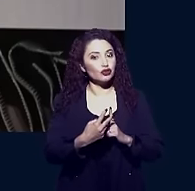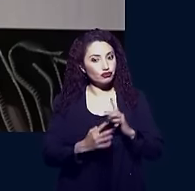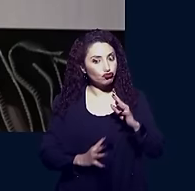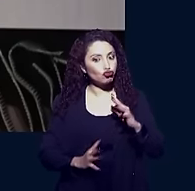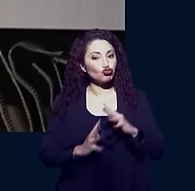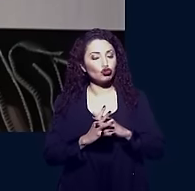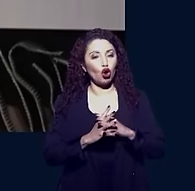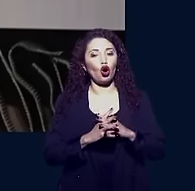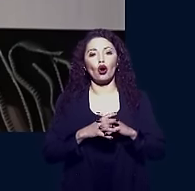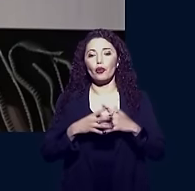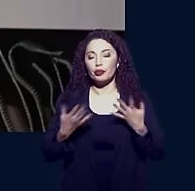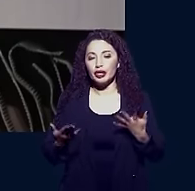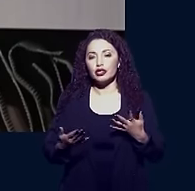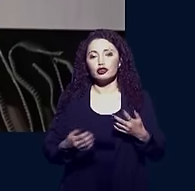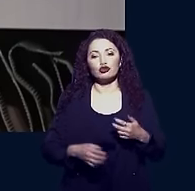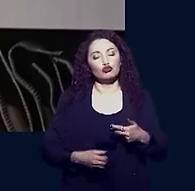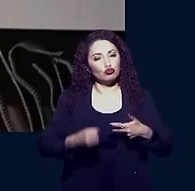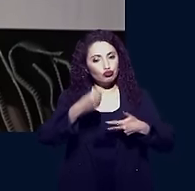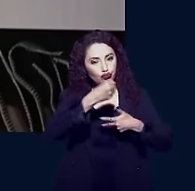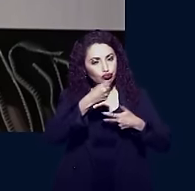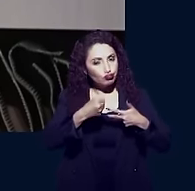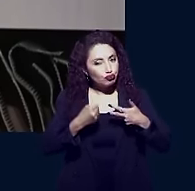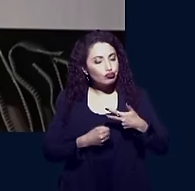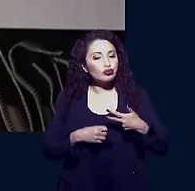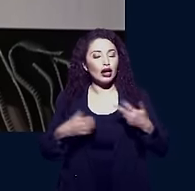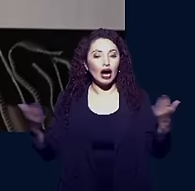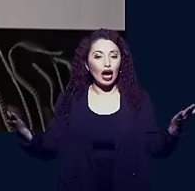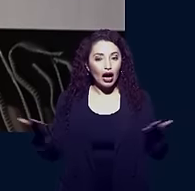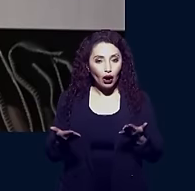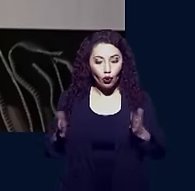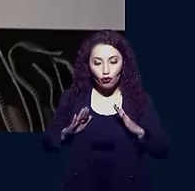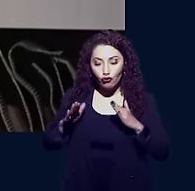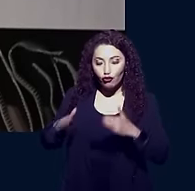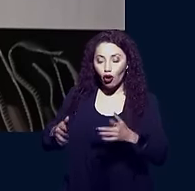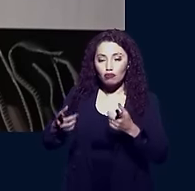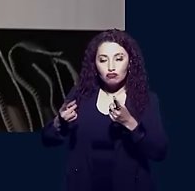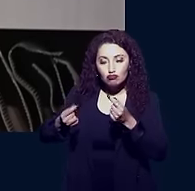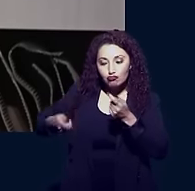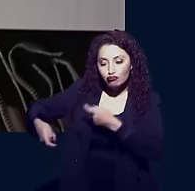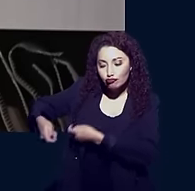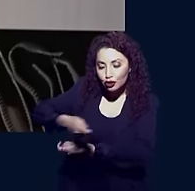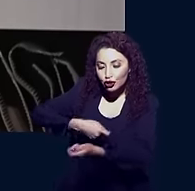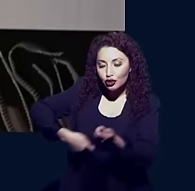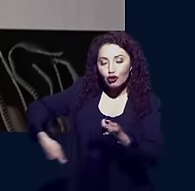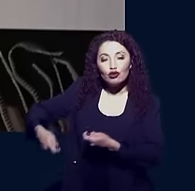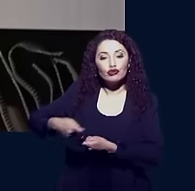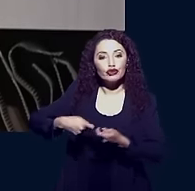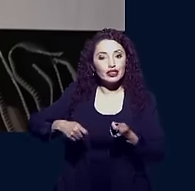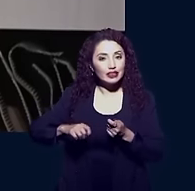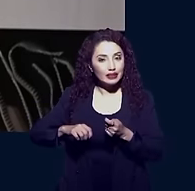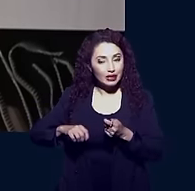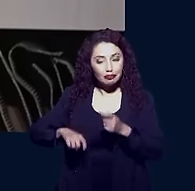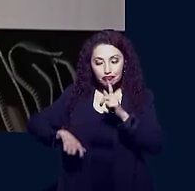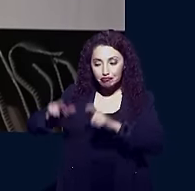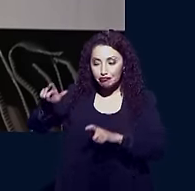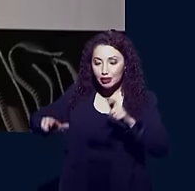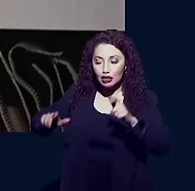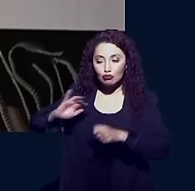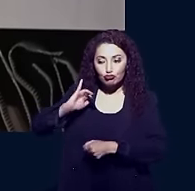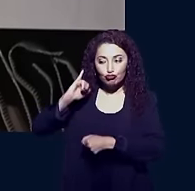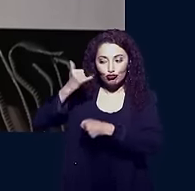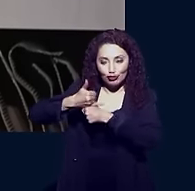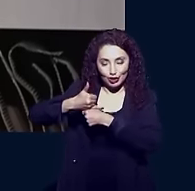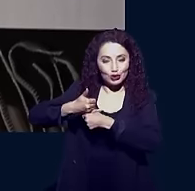executivo judiciário e agora a gente vai pro mercado financeiro com os gestores painel super